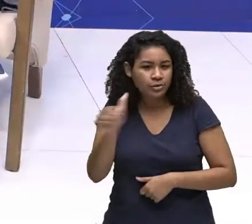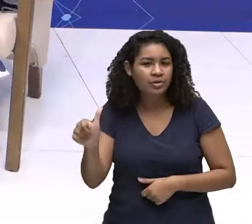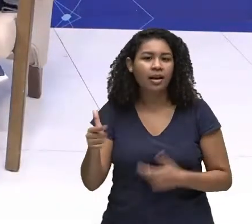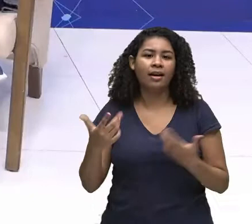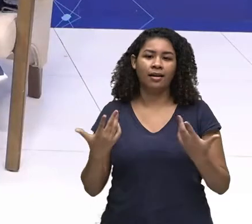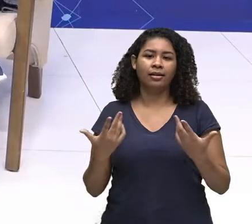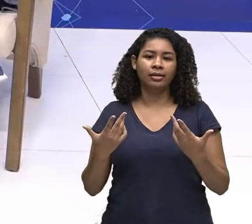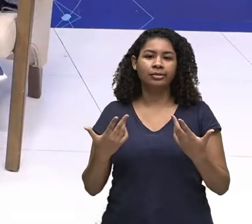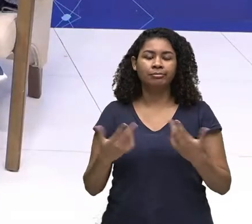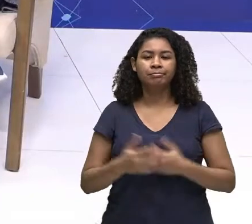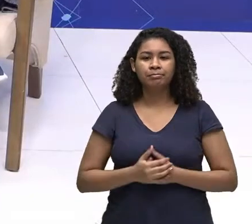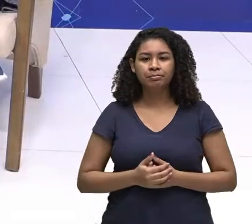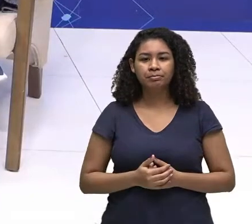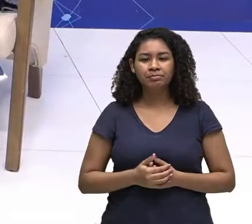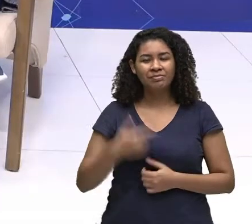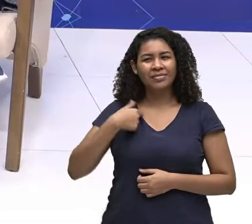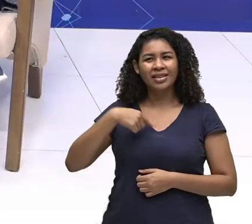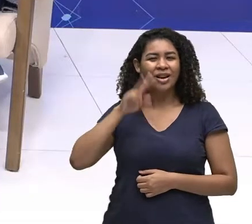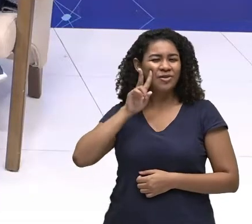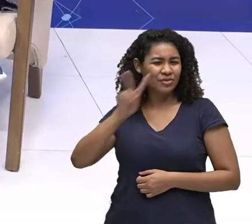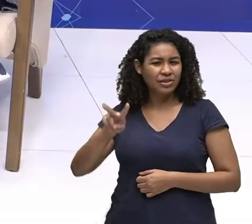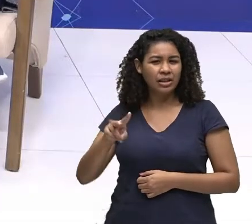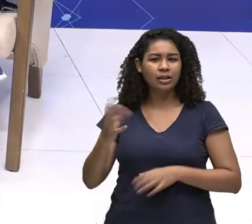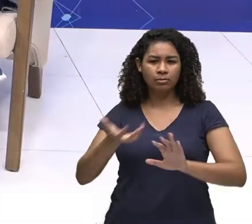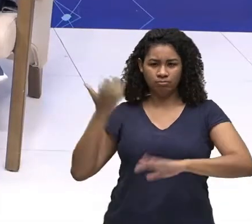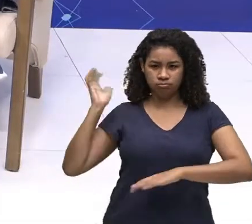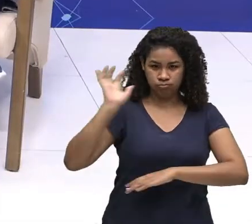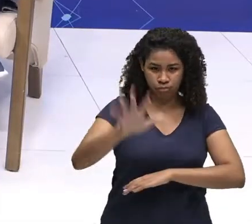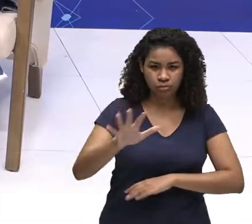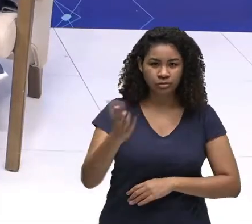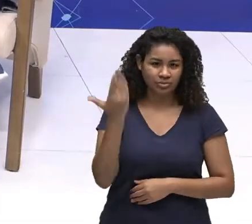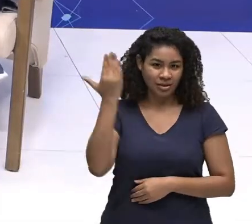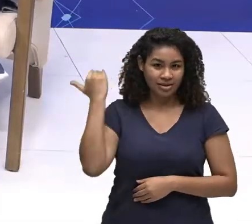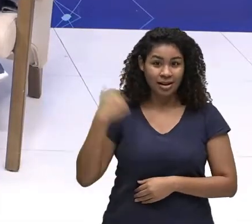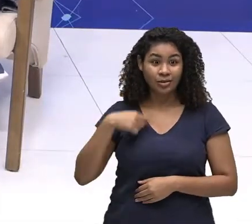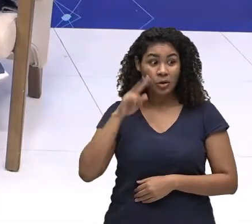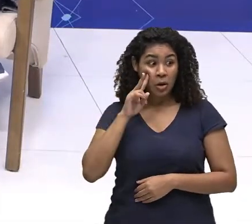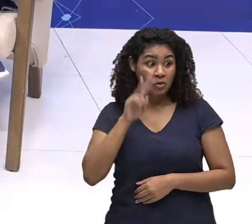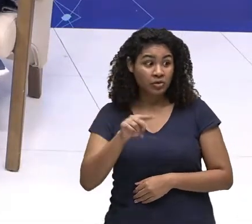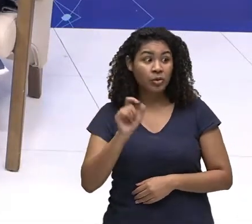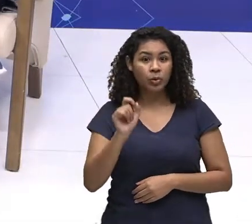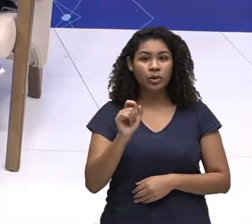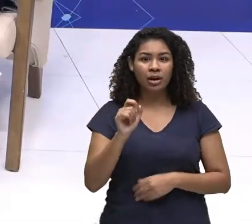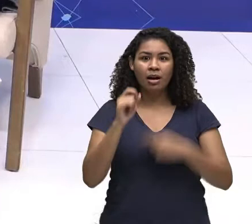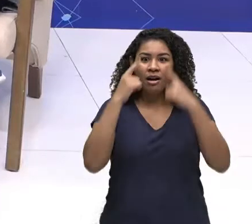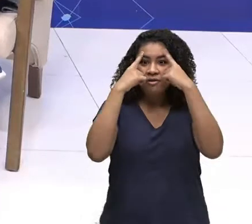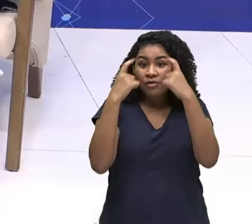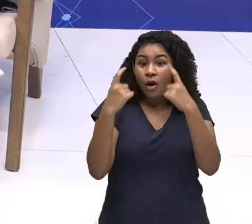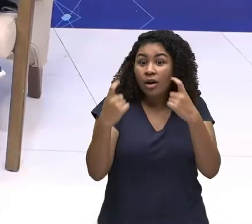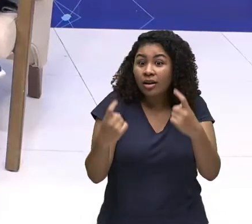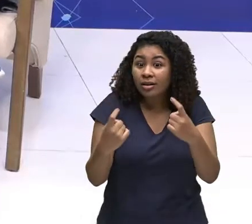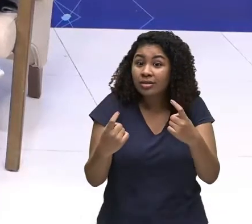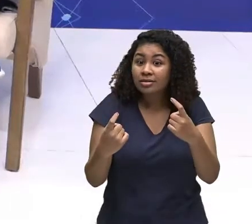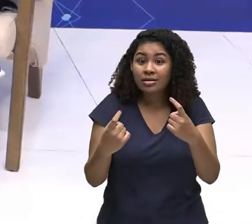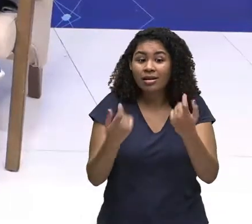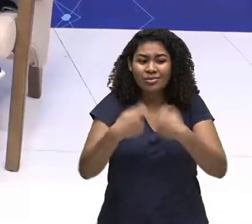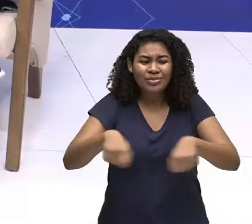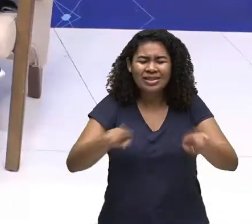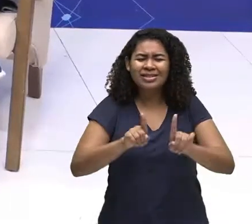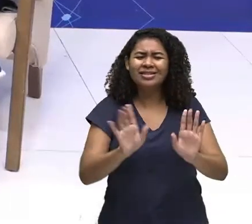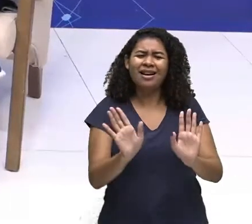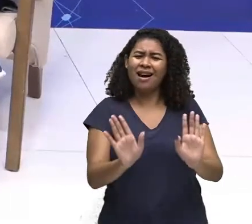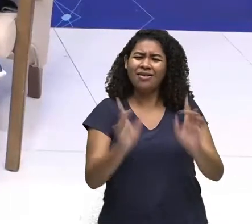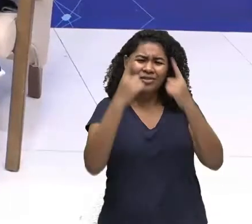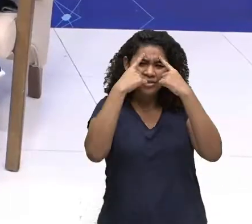campeonato aqui de handebol, e eu levei N porradas, assim, fui diversamente agredido sem necessidade, porque não